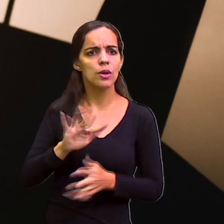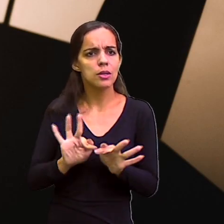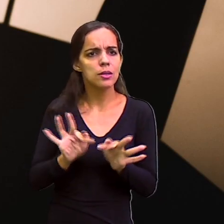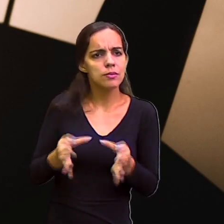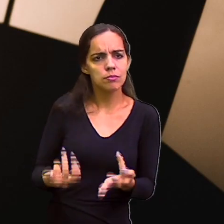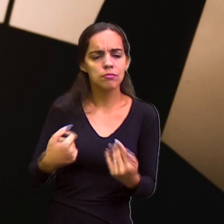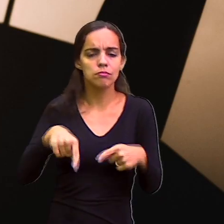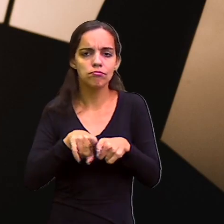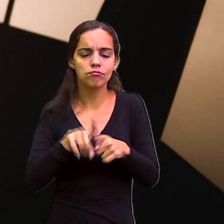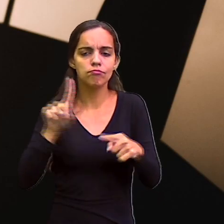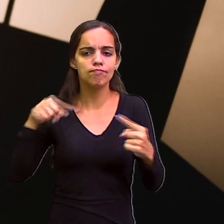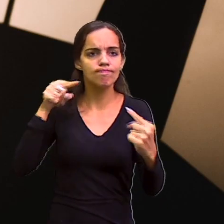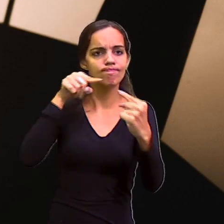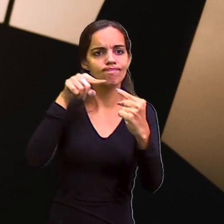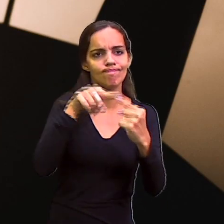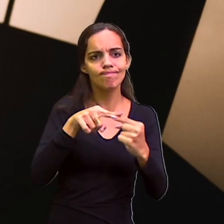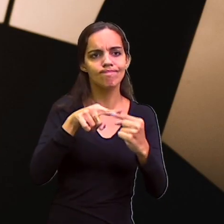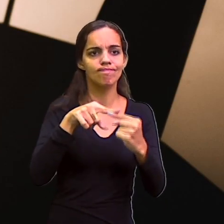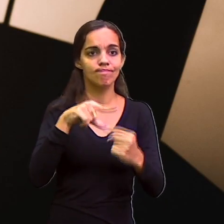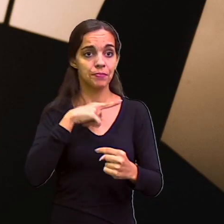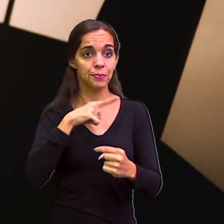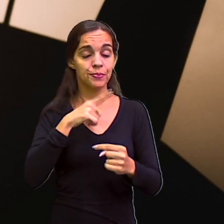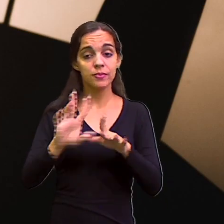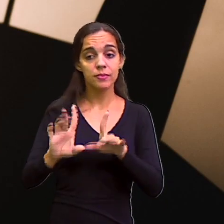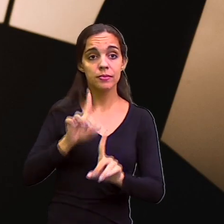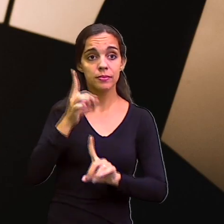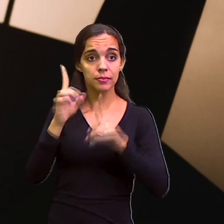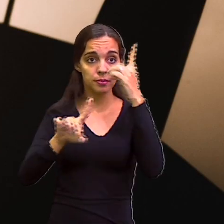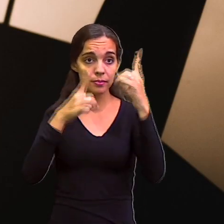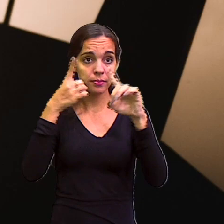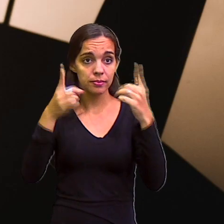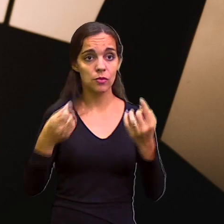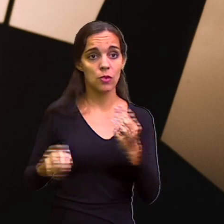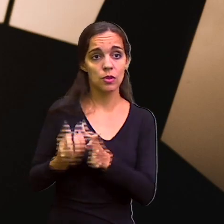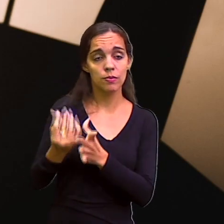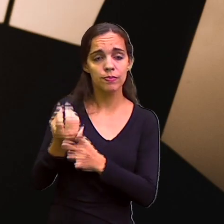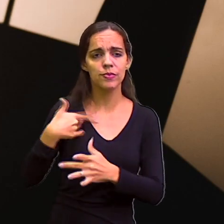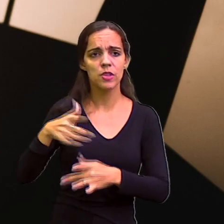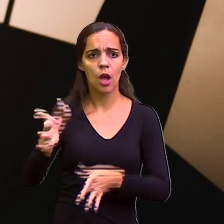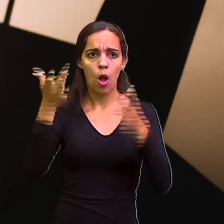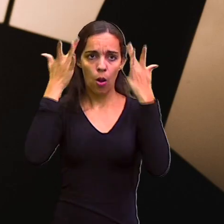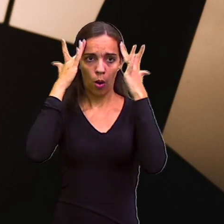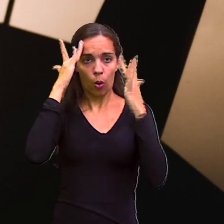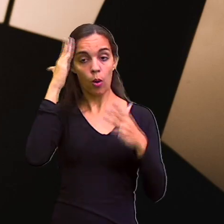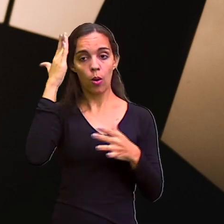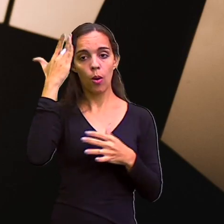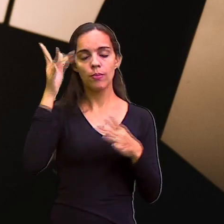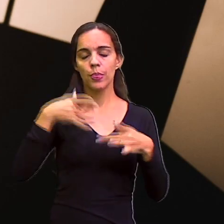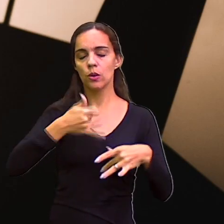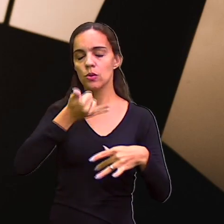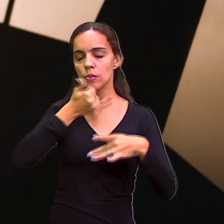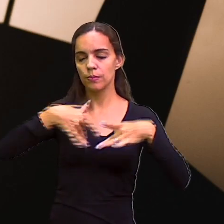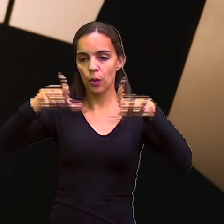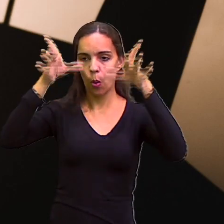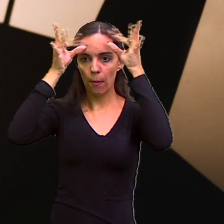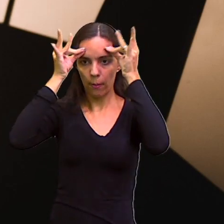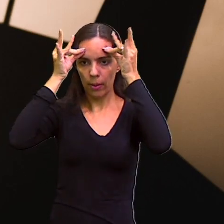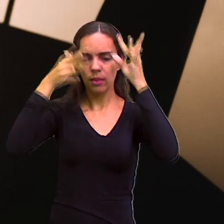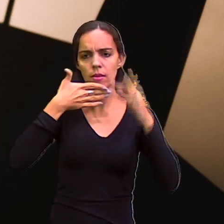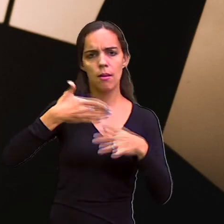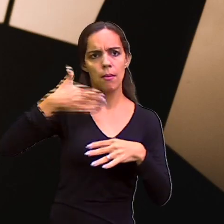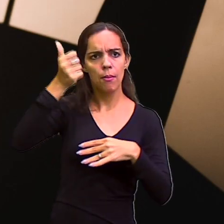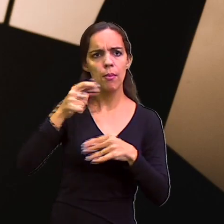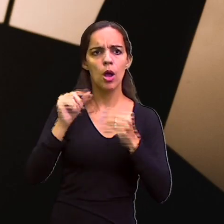e a objetividade ajudam a hora da criação e da compreensão. A complexibilidade vai aumentando